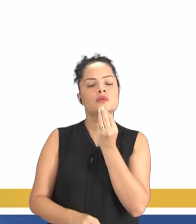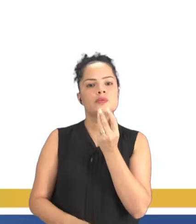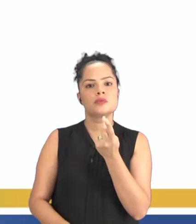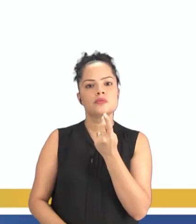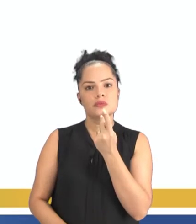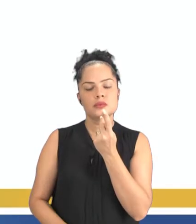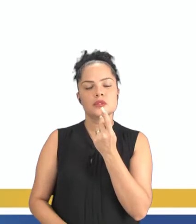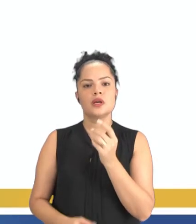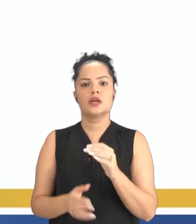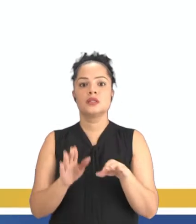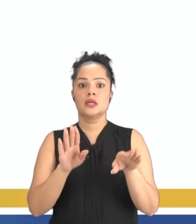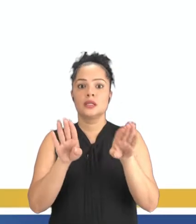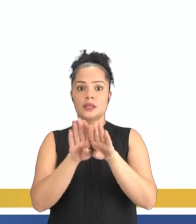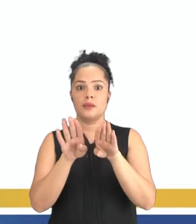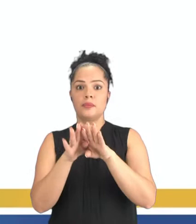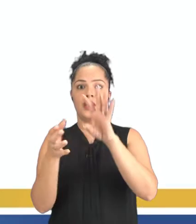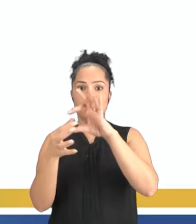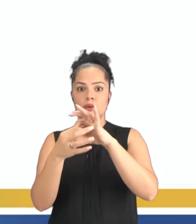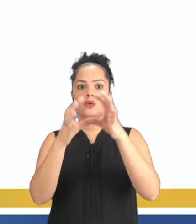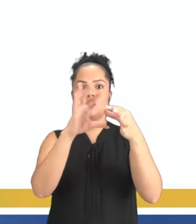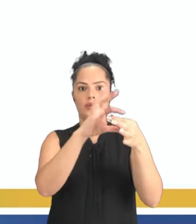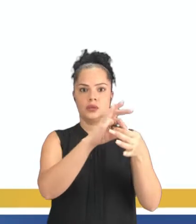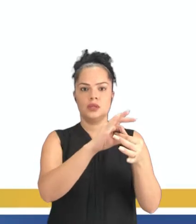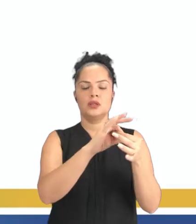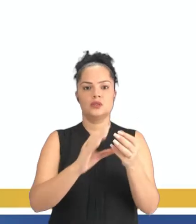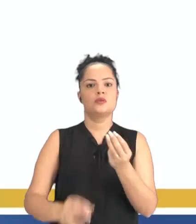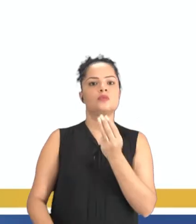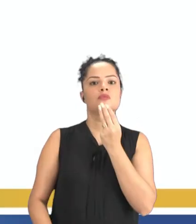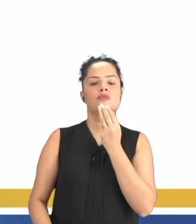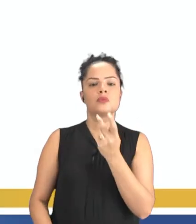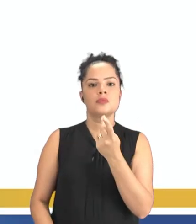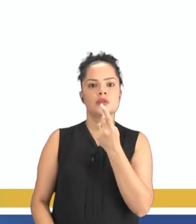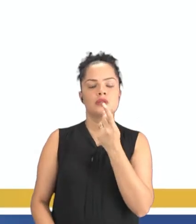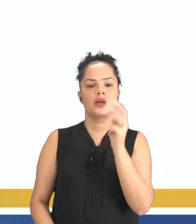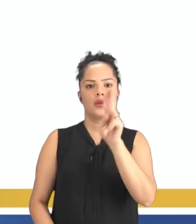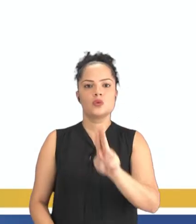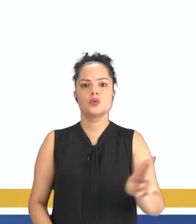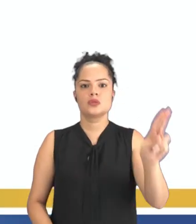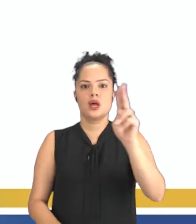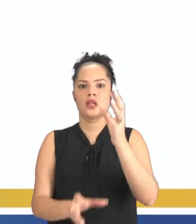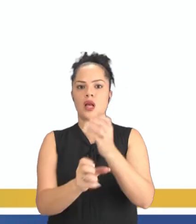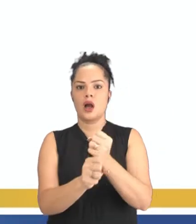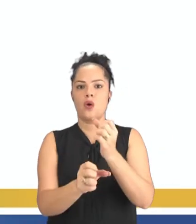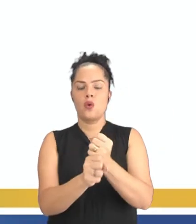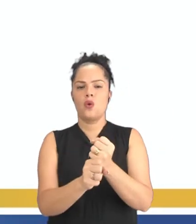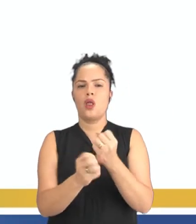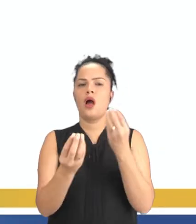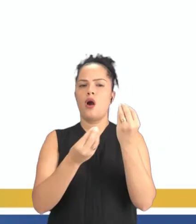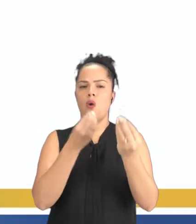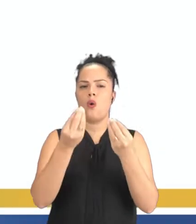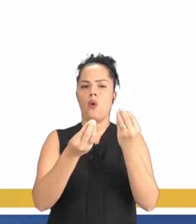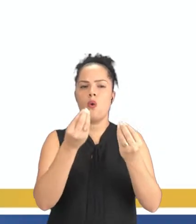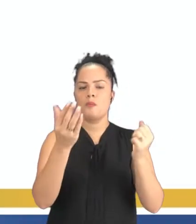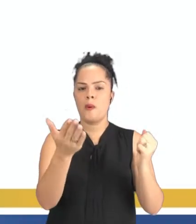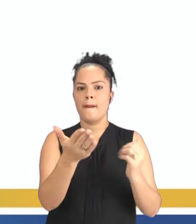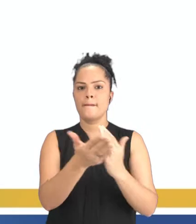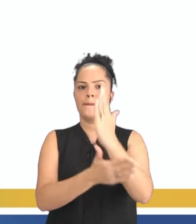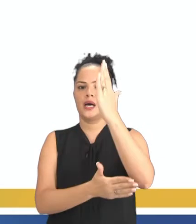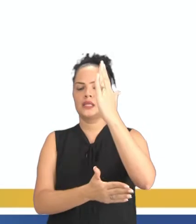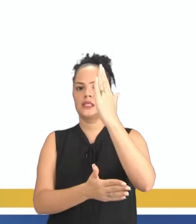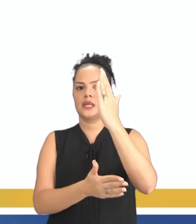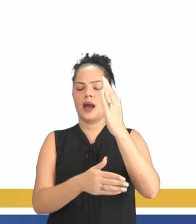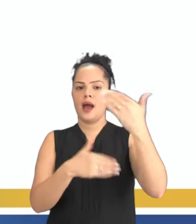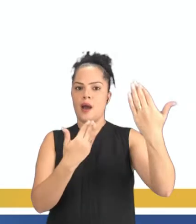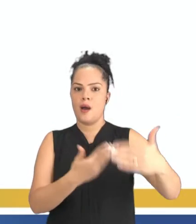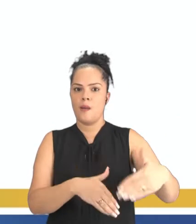Outro contexto em que a probabilidade pode ser usada, é calcular a possibilidade de passar numa prova de vestibular,